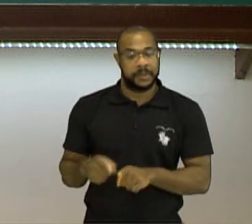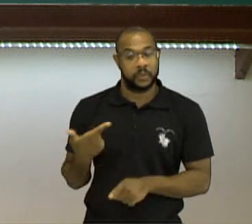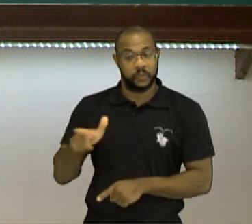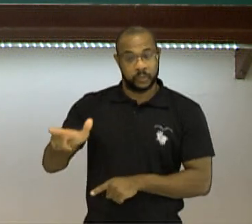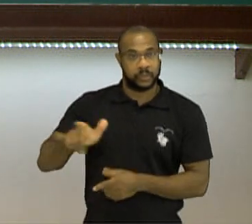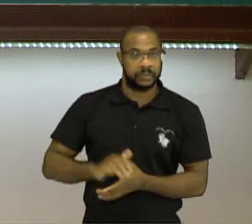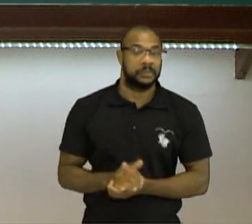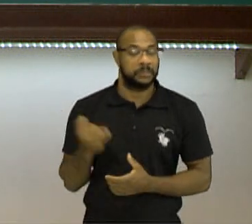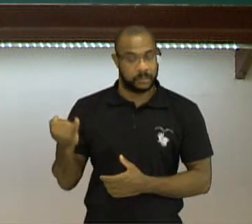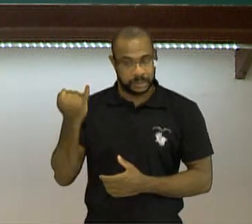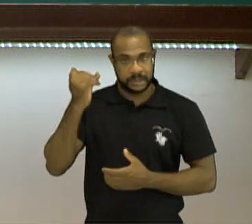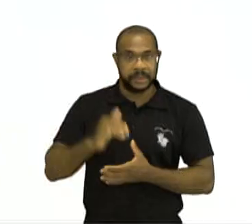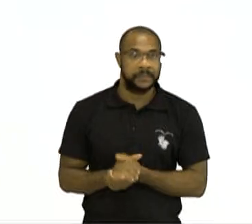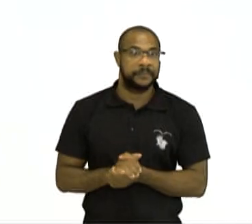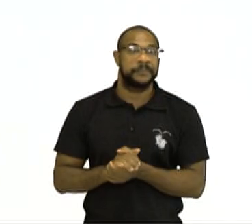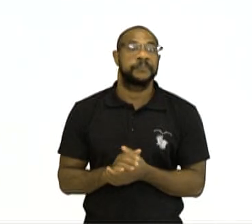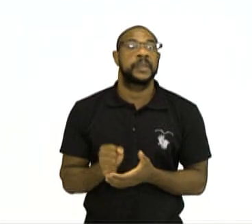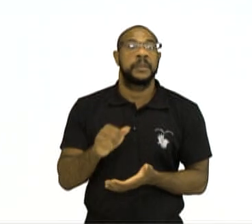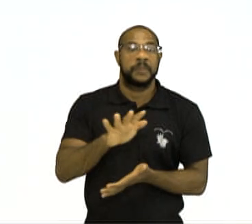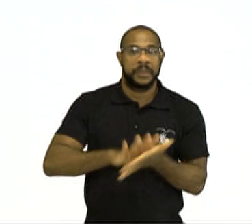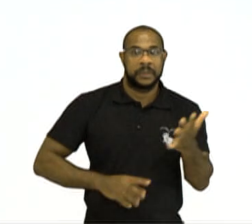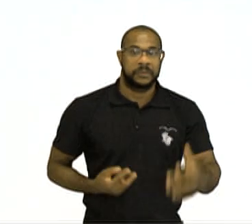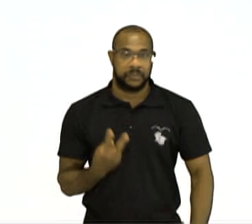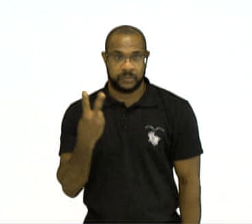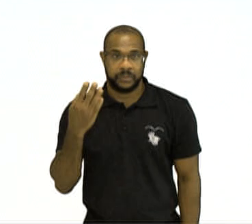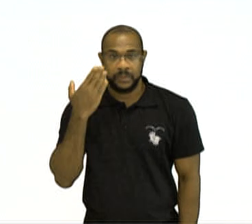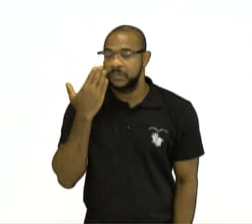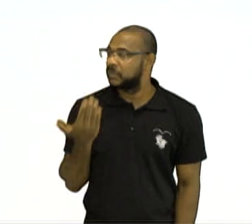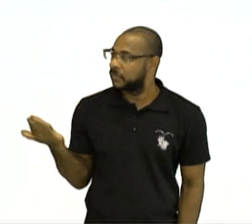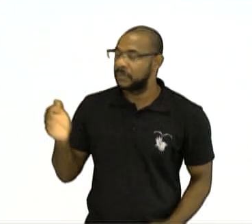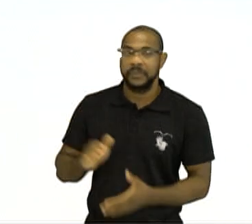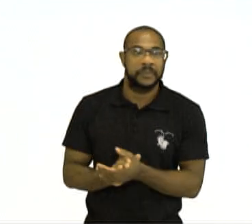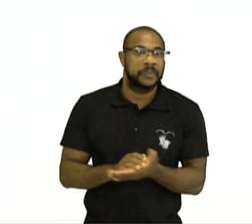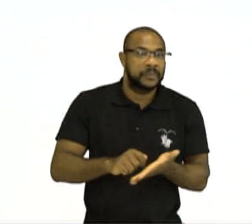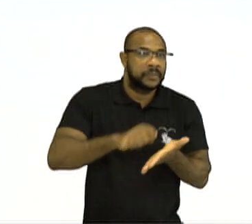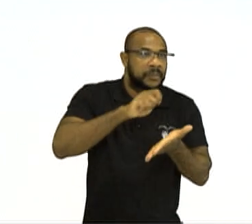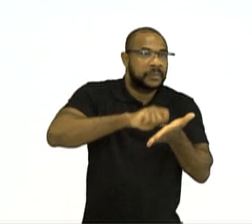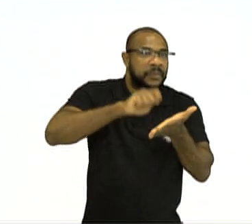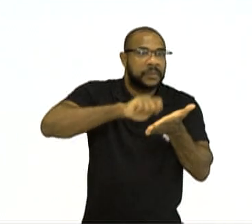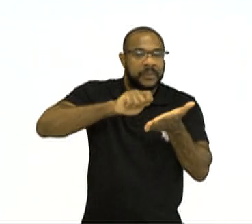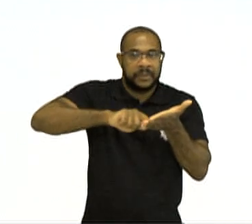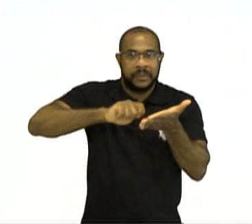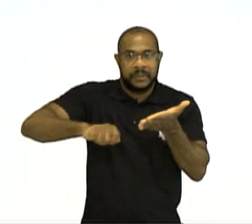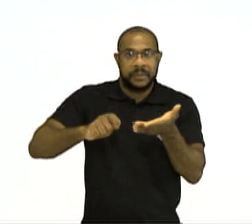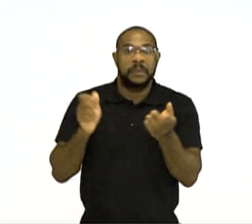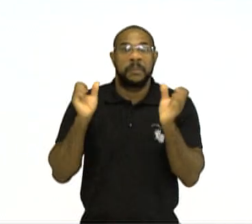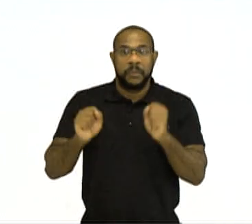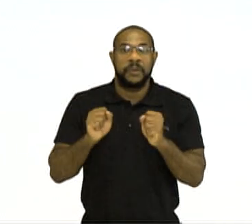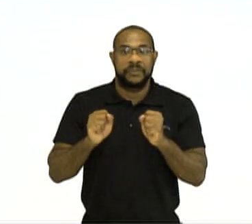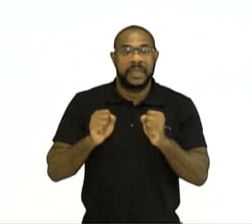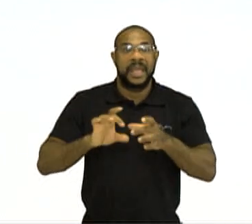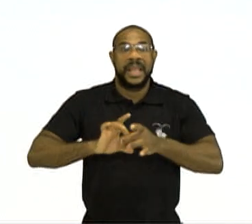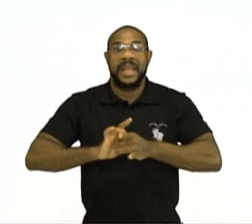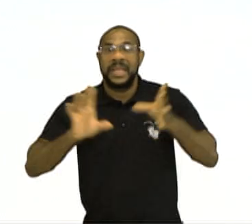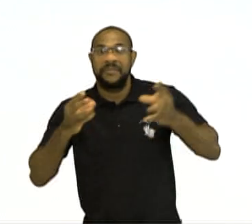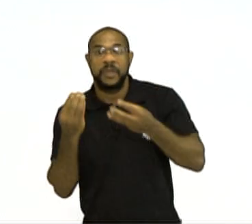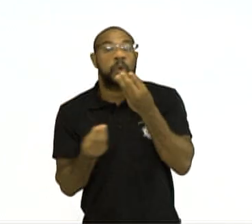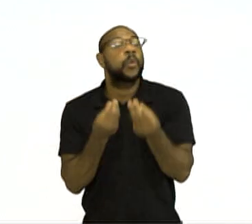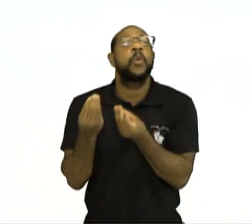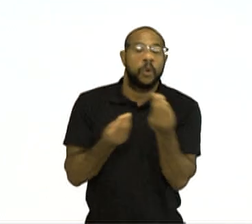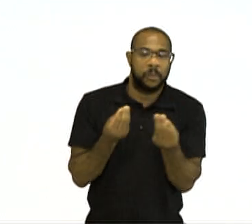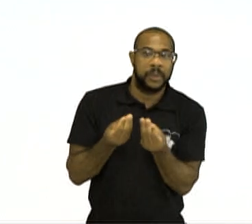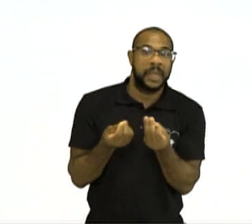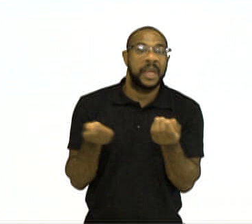próxima atividade. Para a escrita, considere até que ponto se pode ser livre, ou seja, é